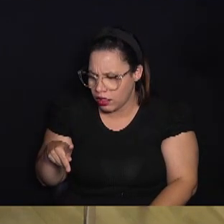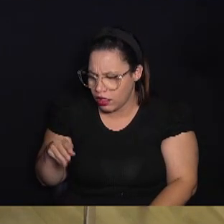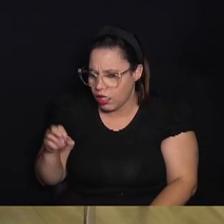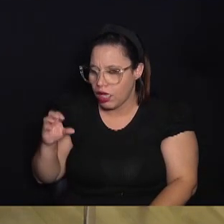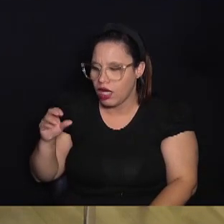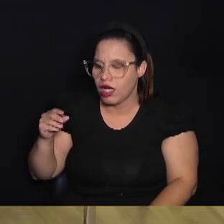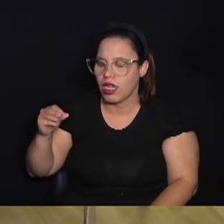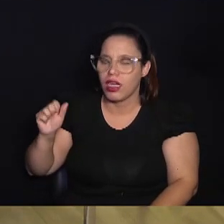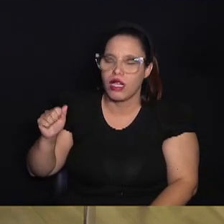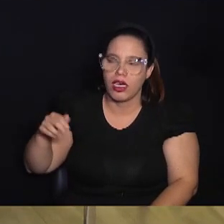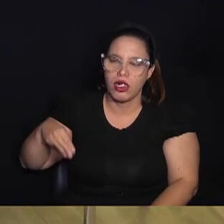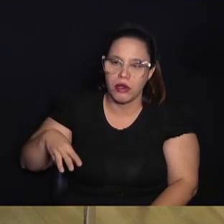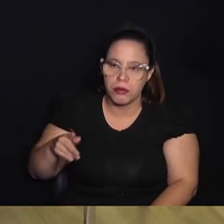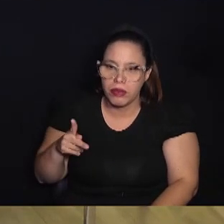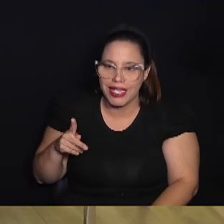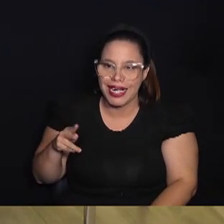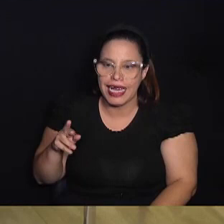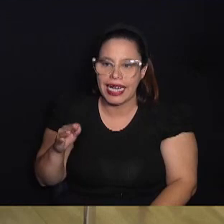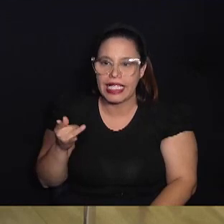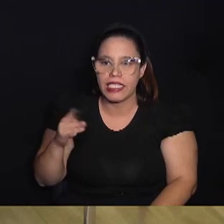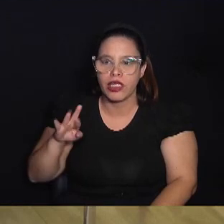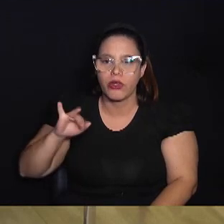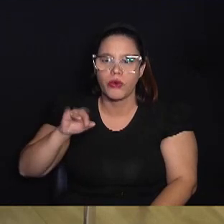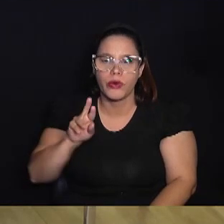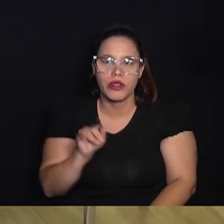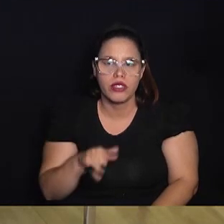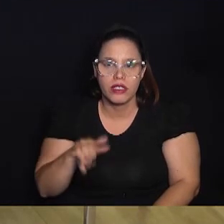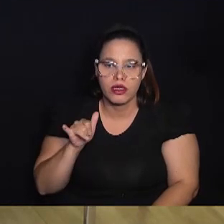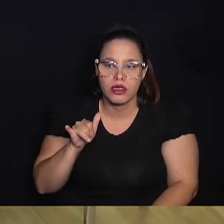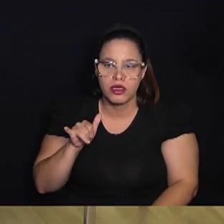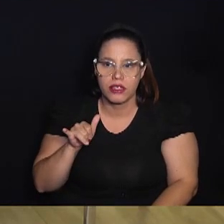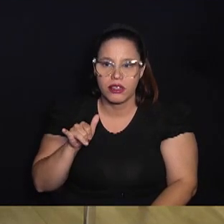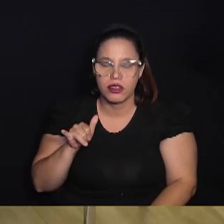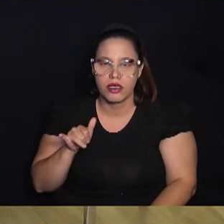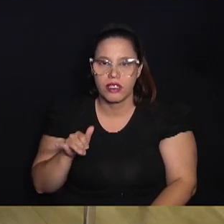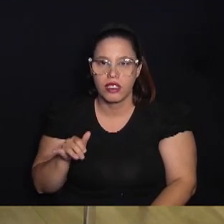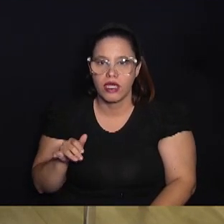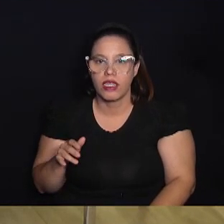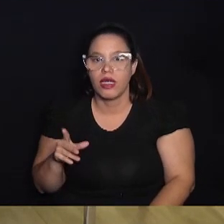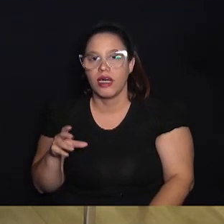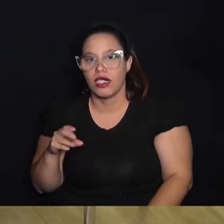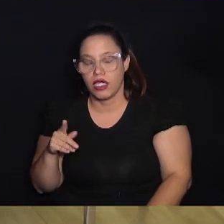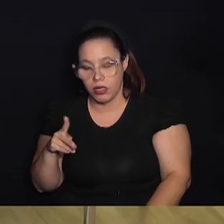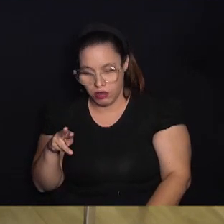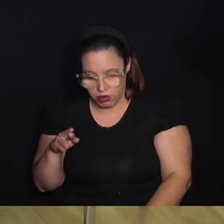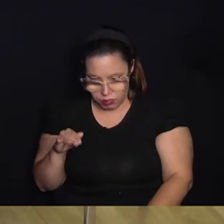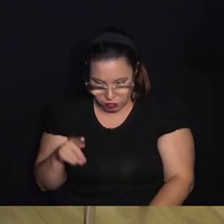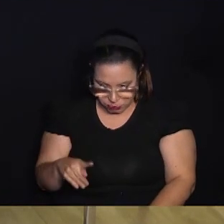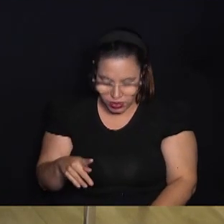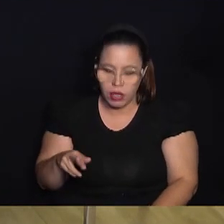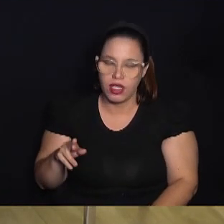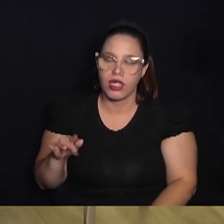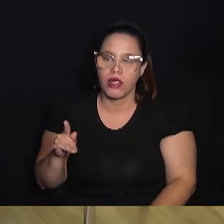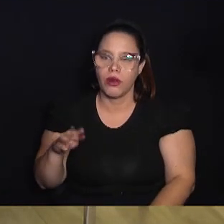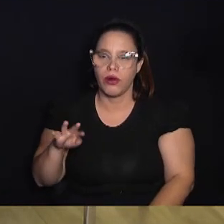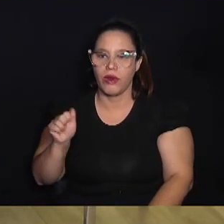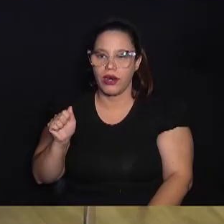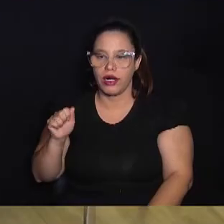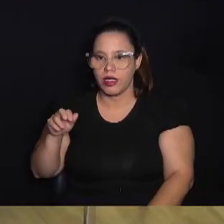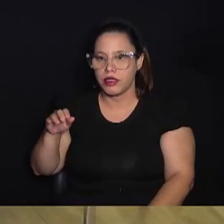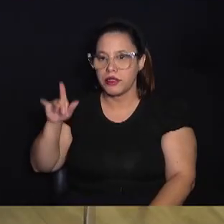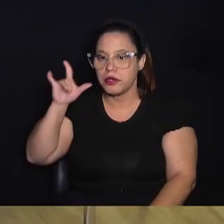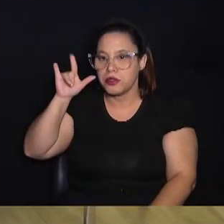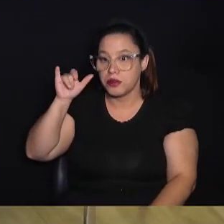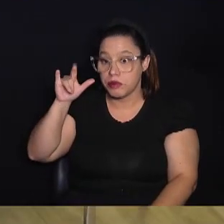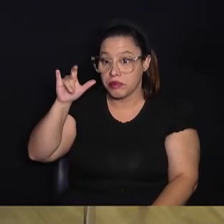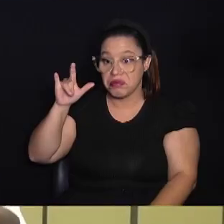Camp History mas também mas quem for tá pesquisando no Instagram pode colocar Camp história também vai estar encontrando eh o nosso